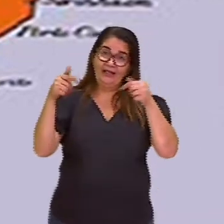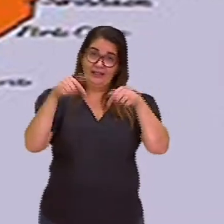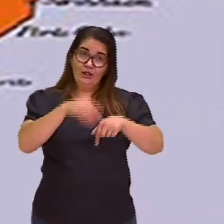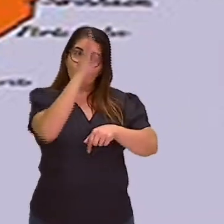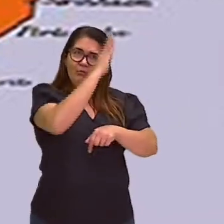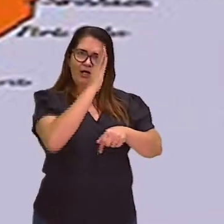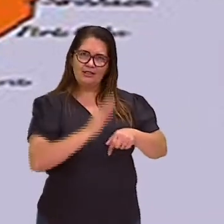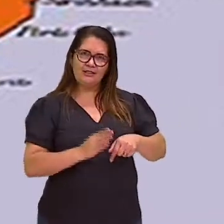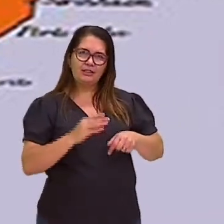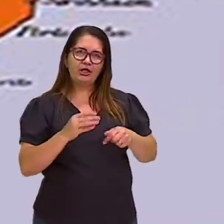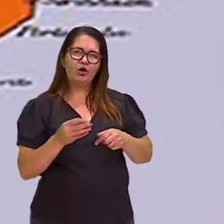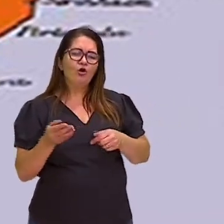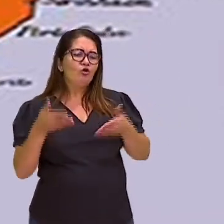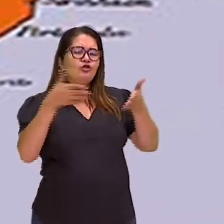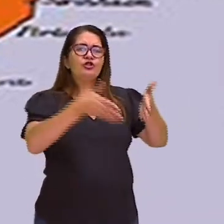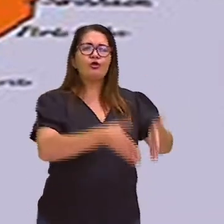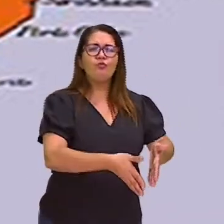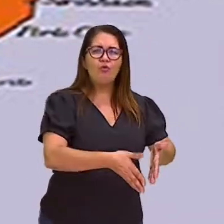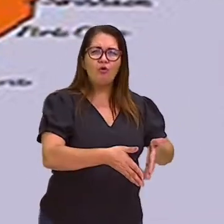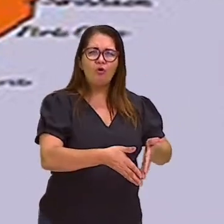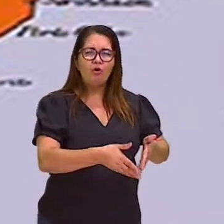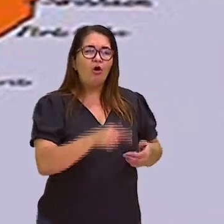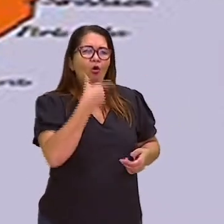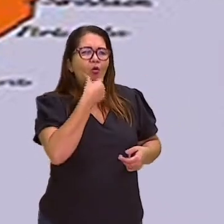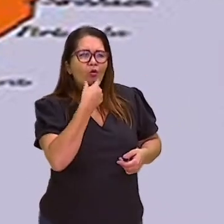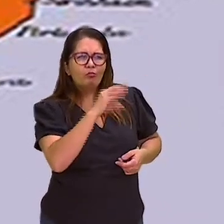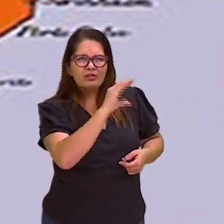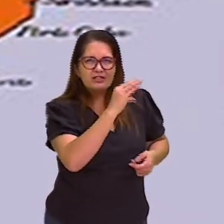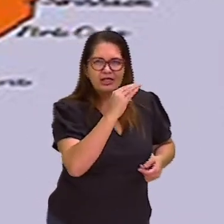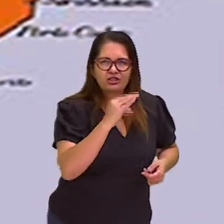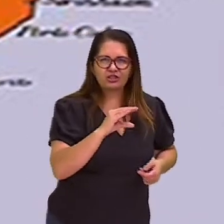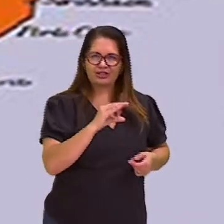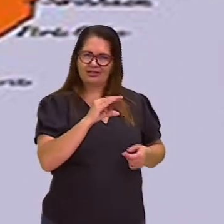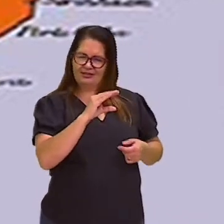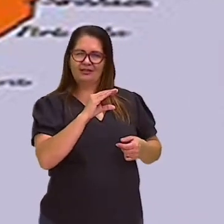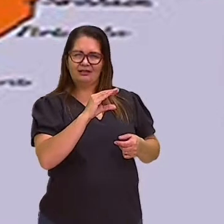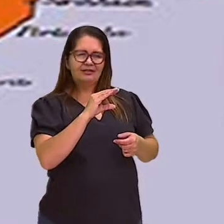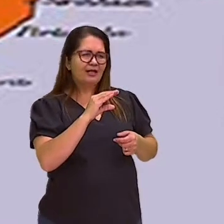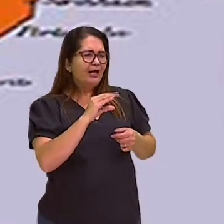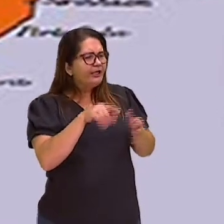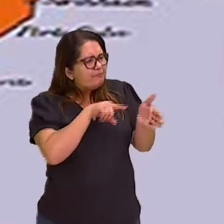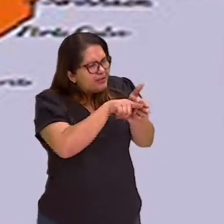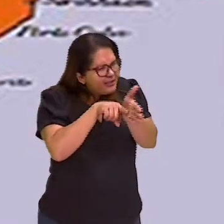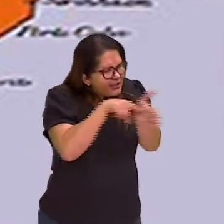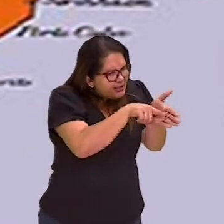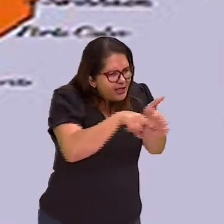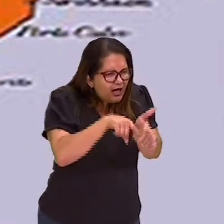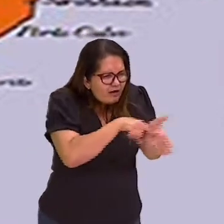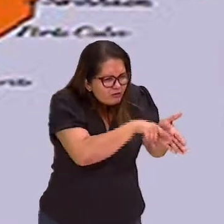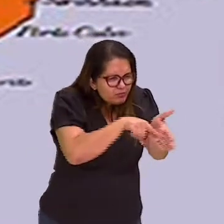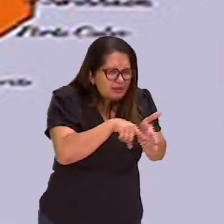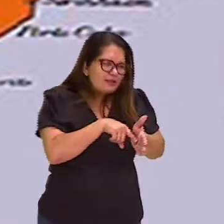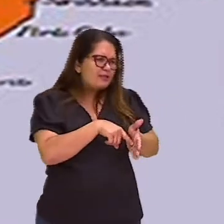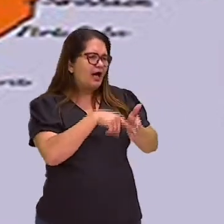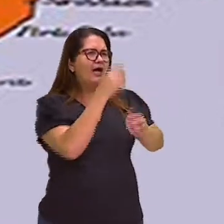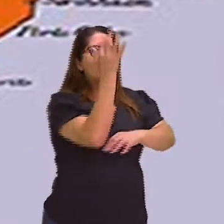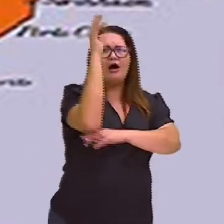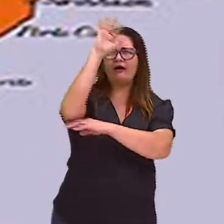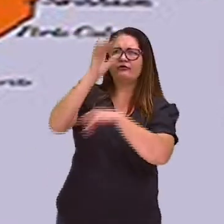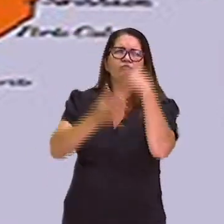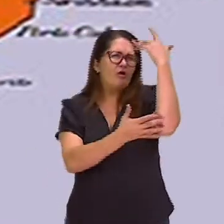a fauna, a flora locais, assim como estudaram doenças tropicais que